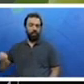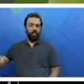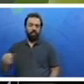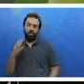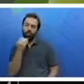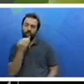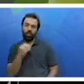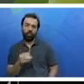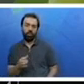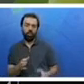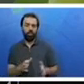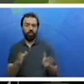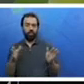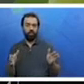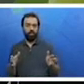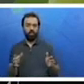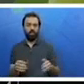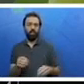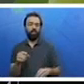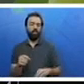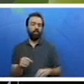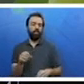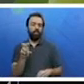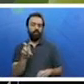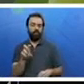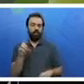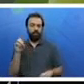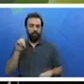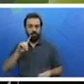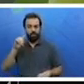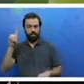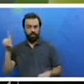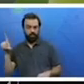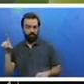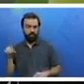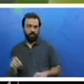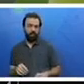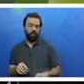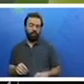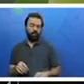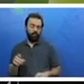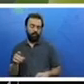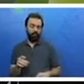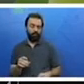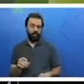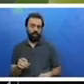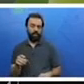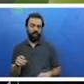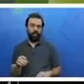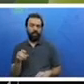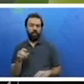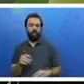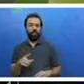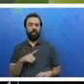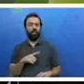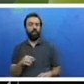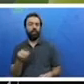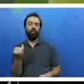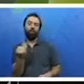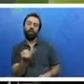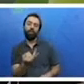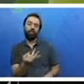em 5 dias? Qual número vezes 5 dá 20? Ou a gente pega o